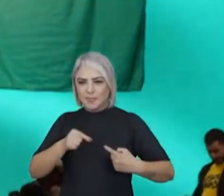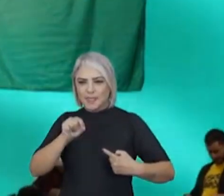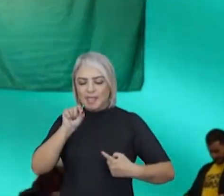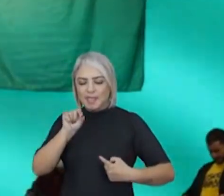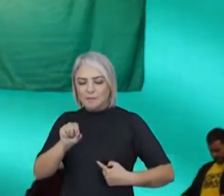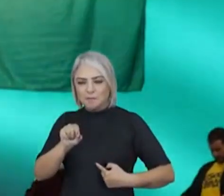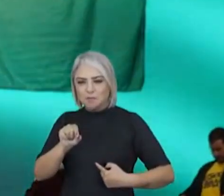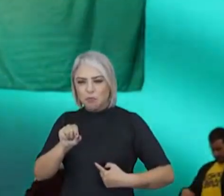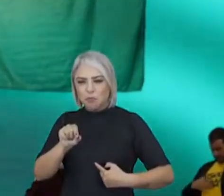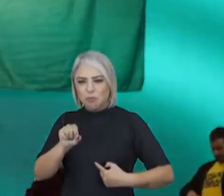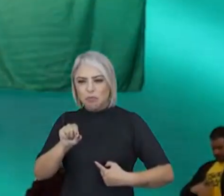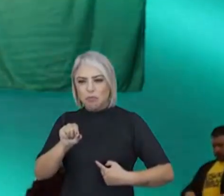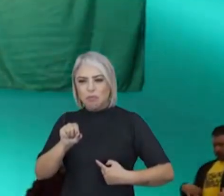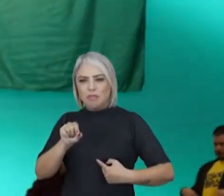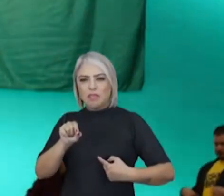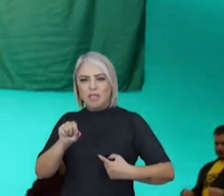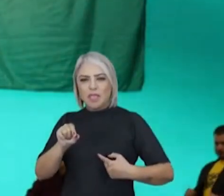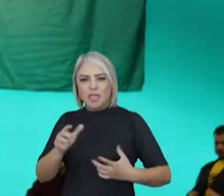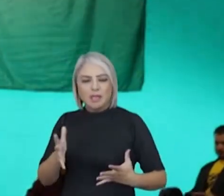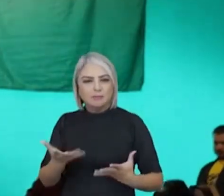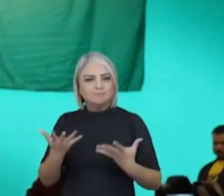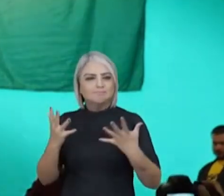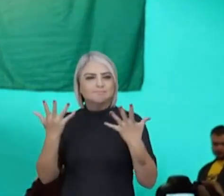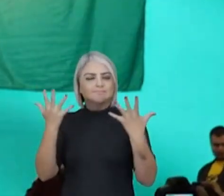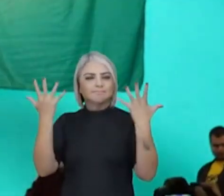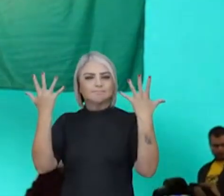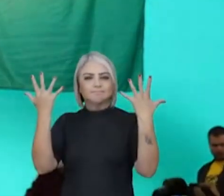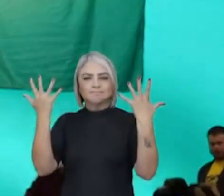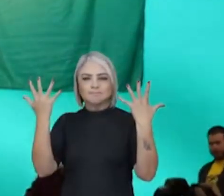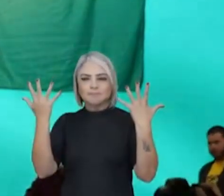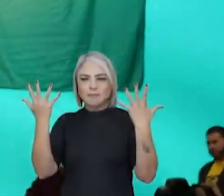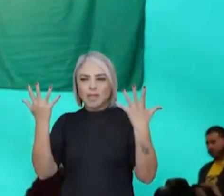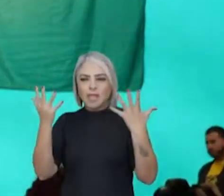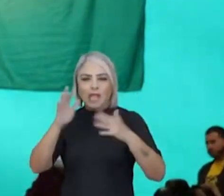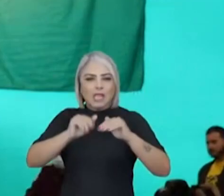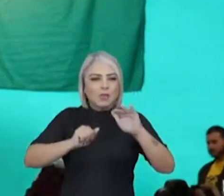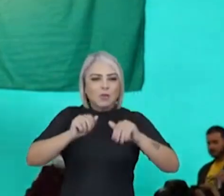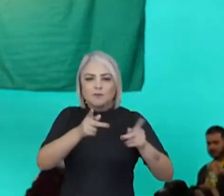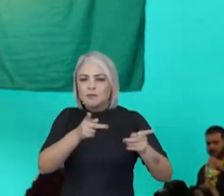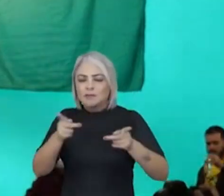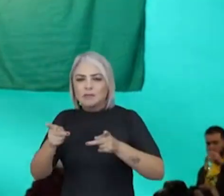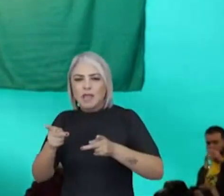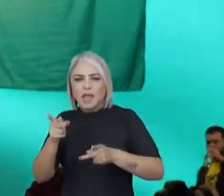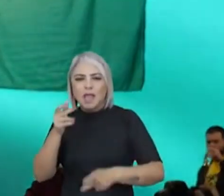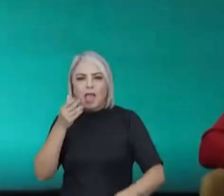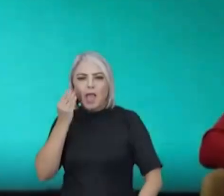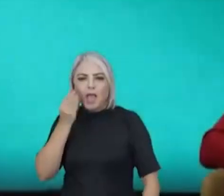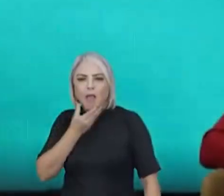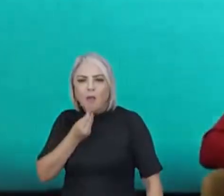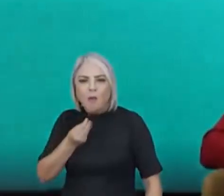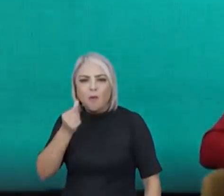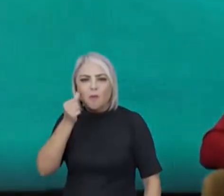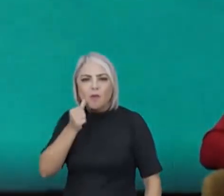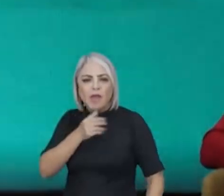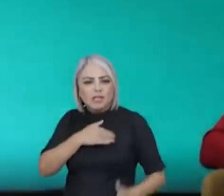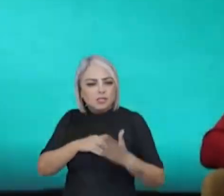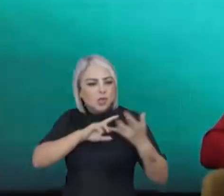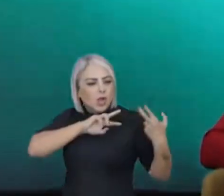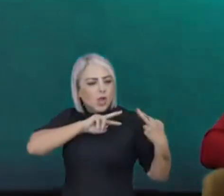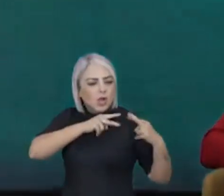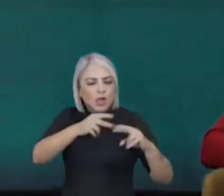uma conclamação aos homens e mulheres de todas as gerações, a todas as